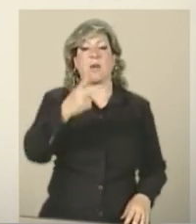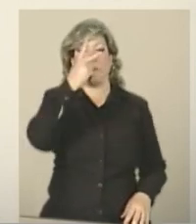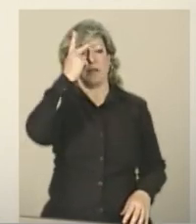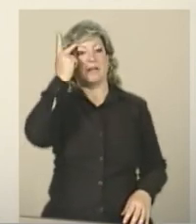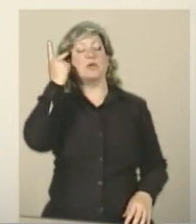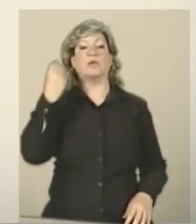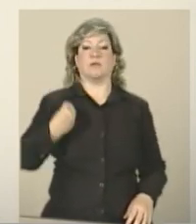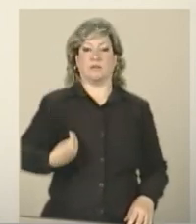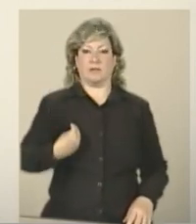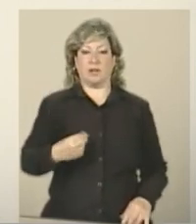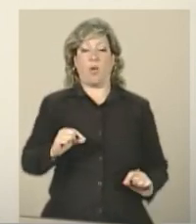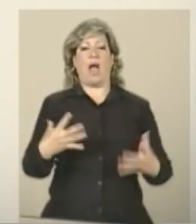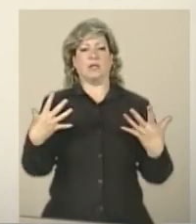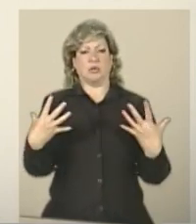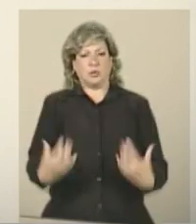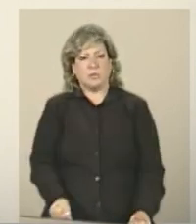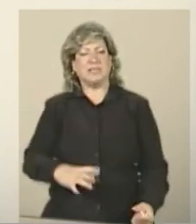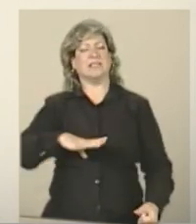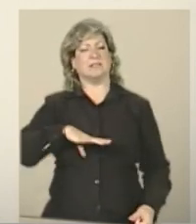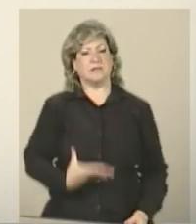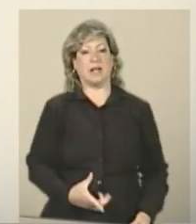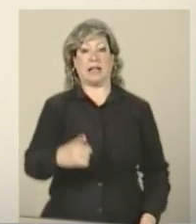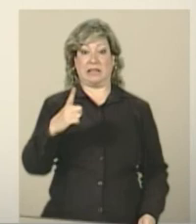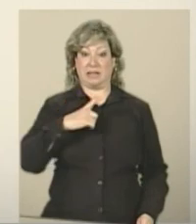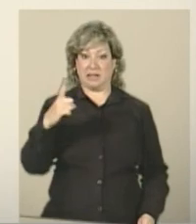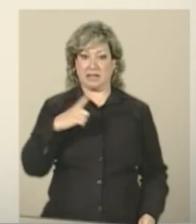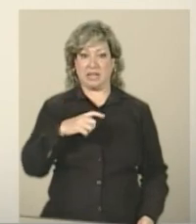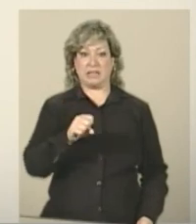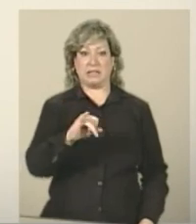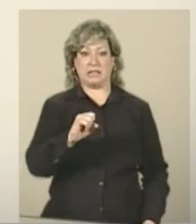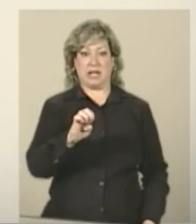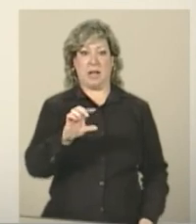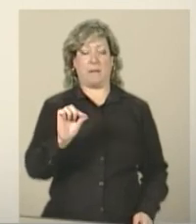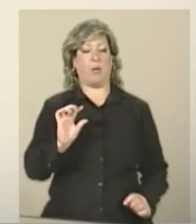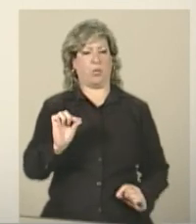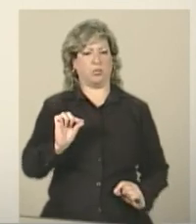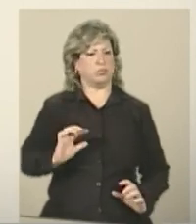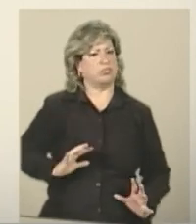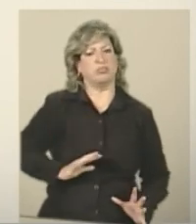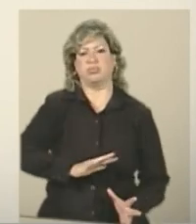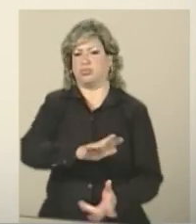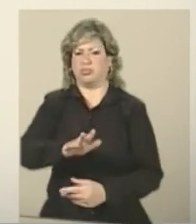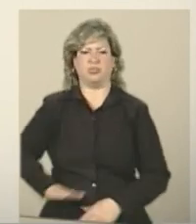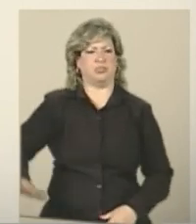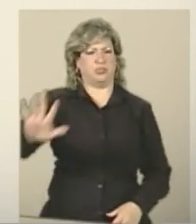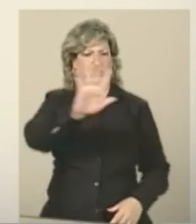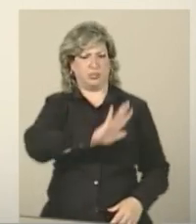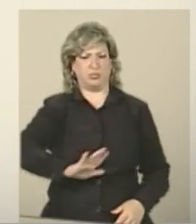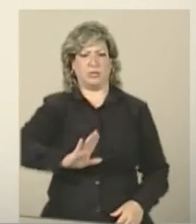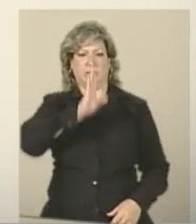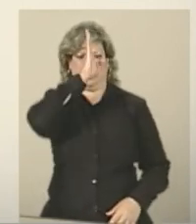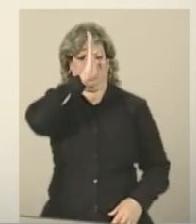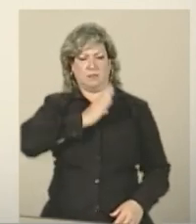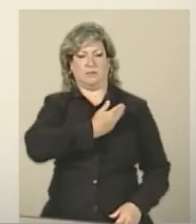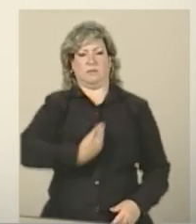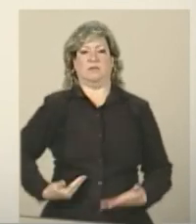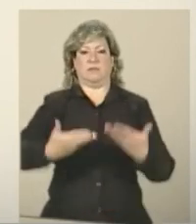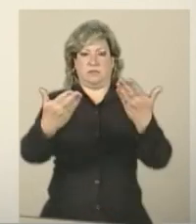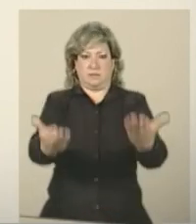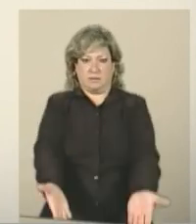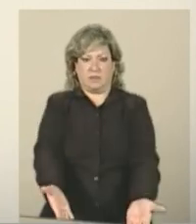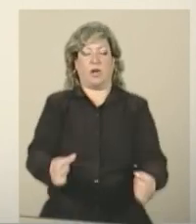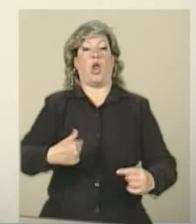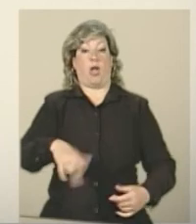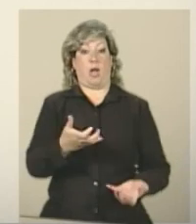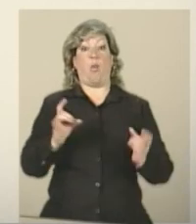habitantes que assumiu o desafio de ter um sistema Universal público gratuito e que nós queremos